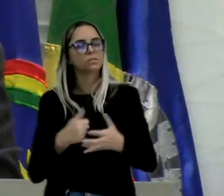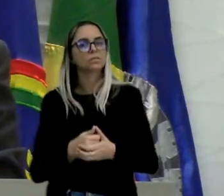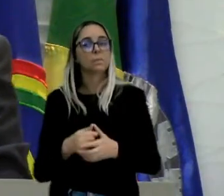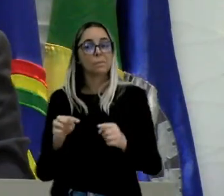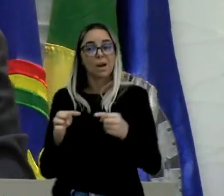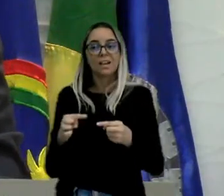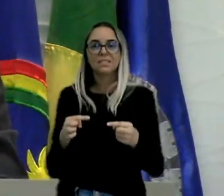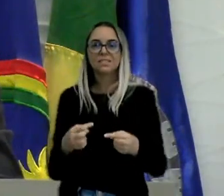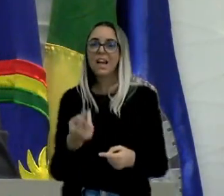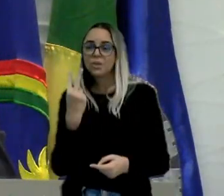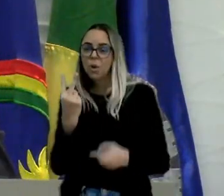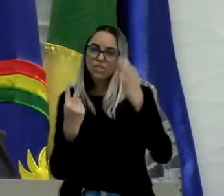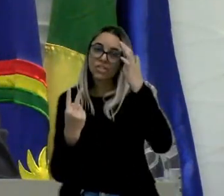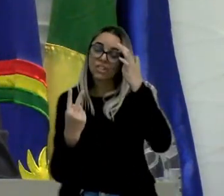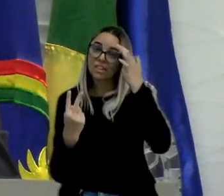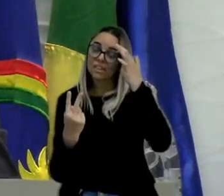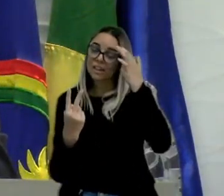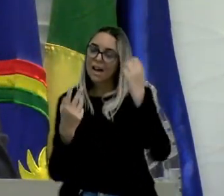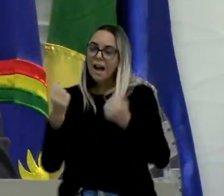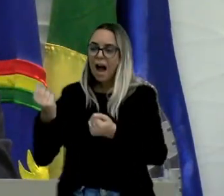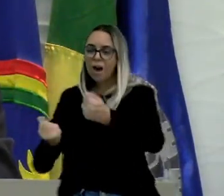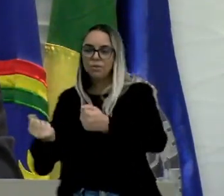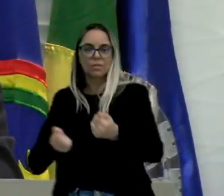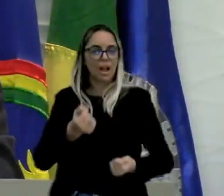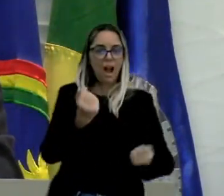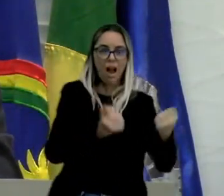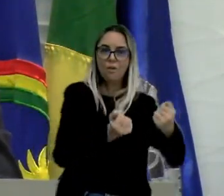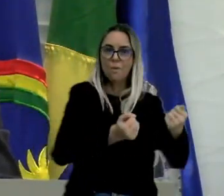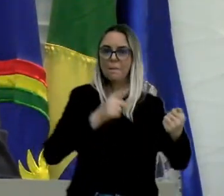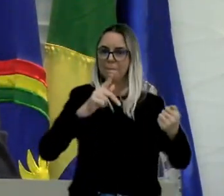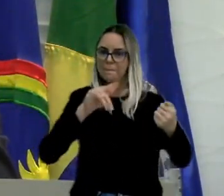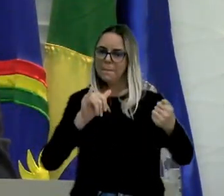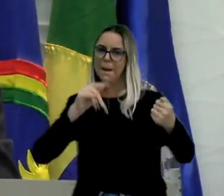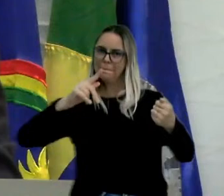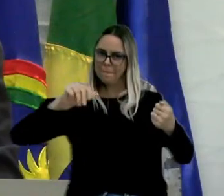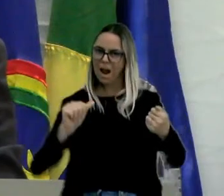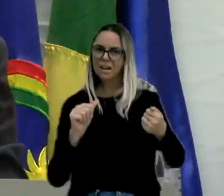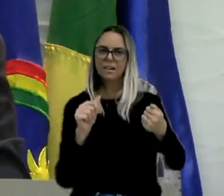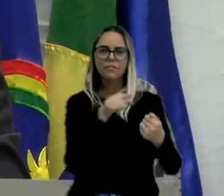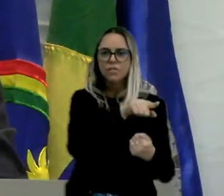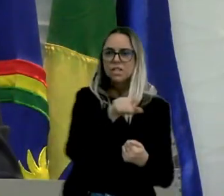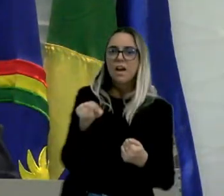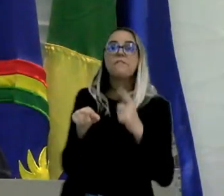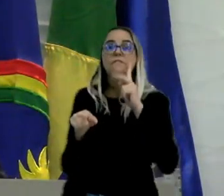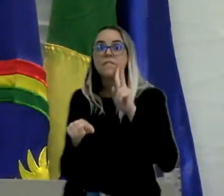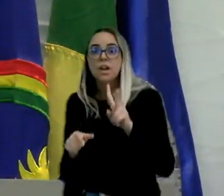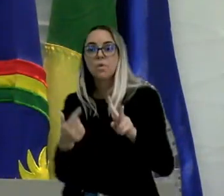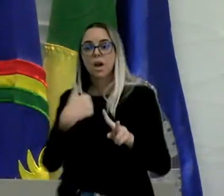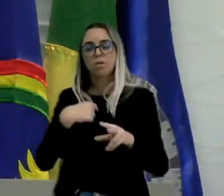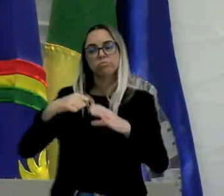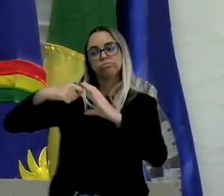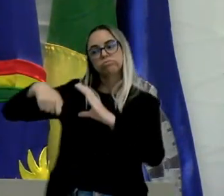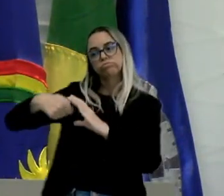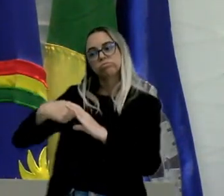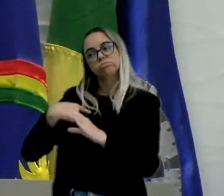tem dois caminhão pipas todos S já vi algum vídeo que eu fiz e se quiser ir lá na gem Municipal vai ver dois caminhão pipa